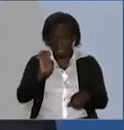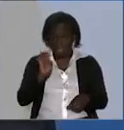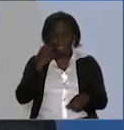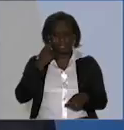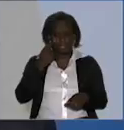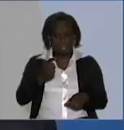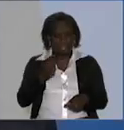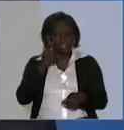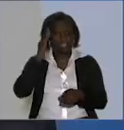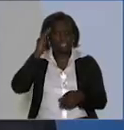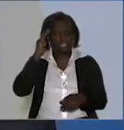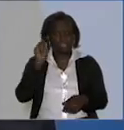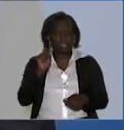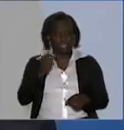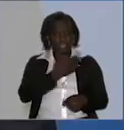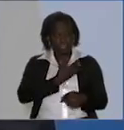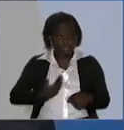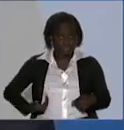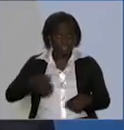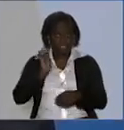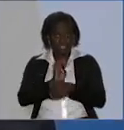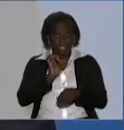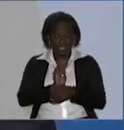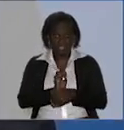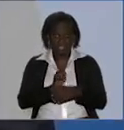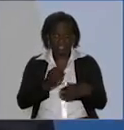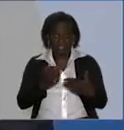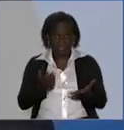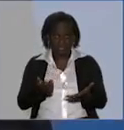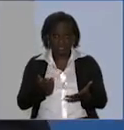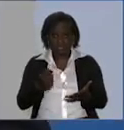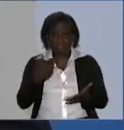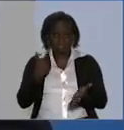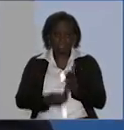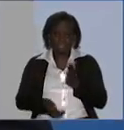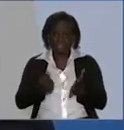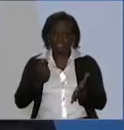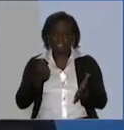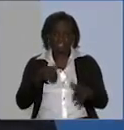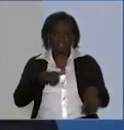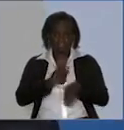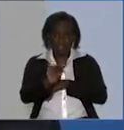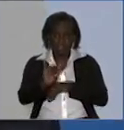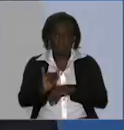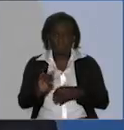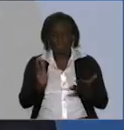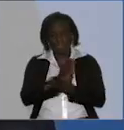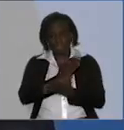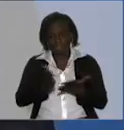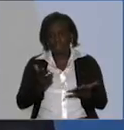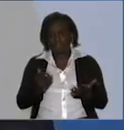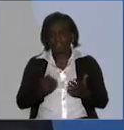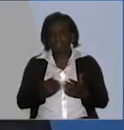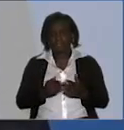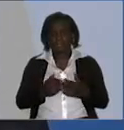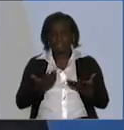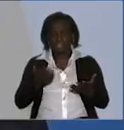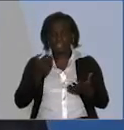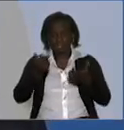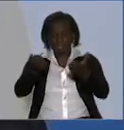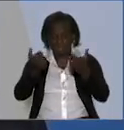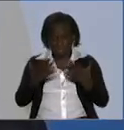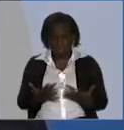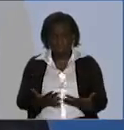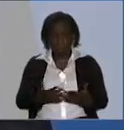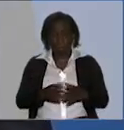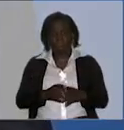Estado entende que o governo do Estado, o Estado do Rio de Janeiro, foi lesado em determinadas situações. Eu queria que o senhor